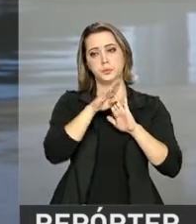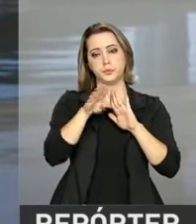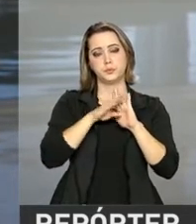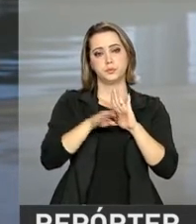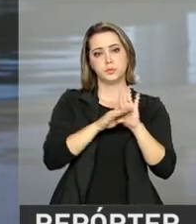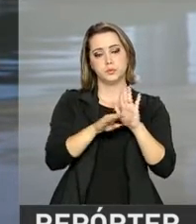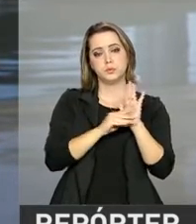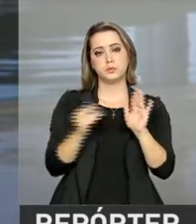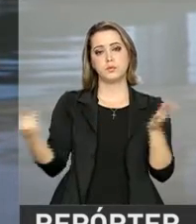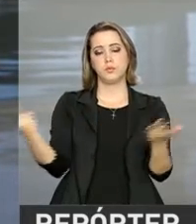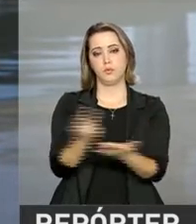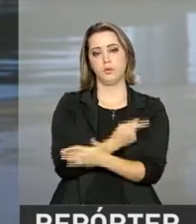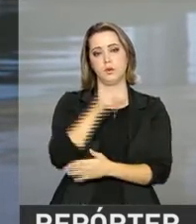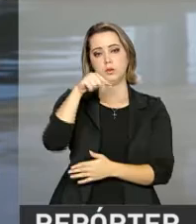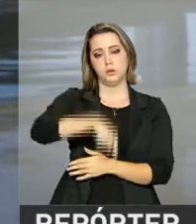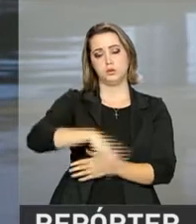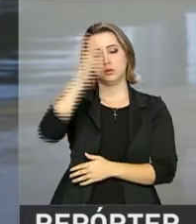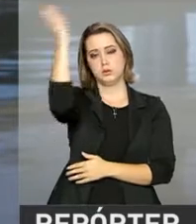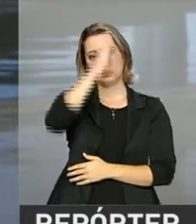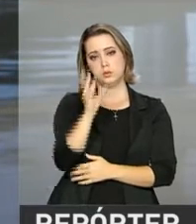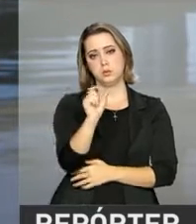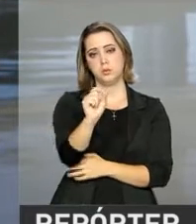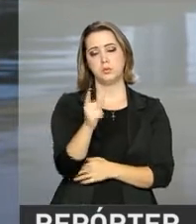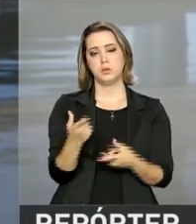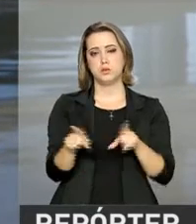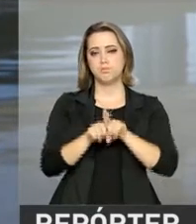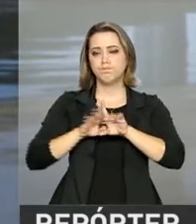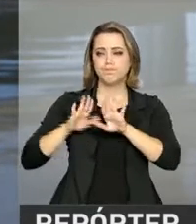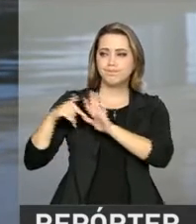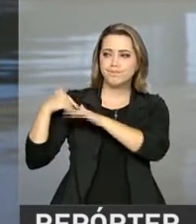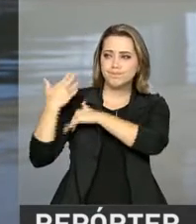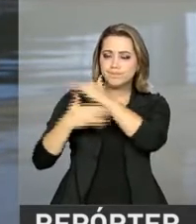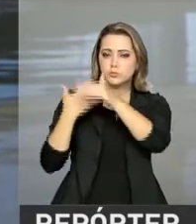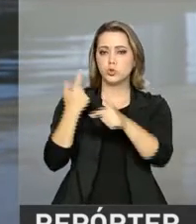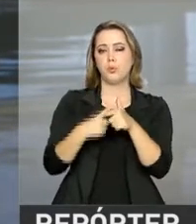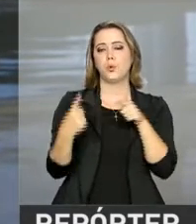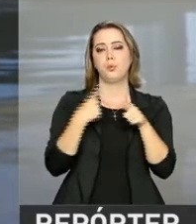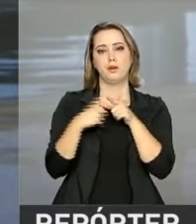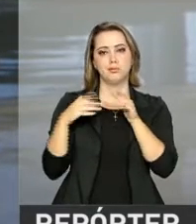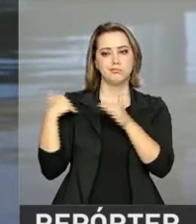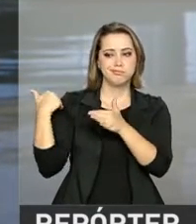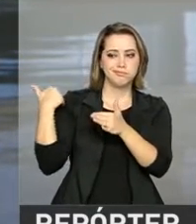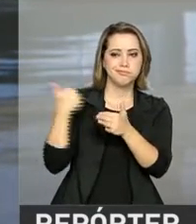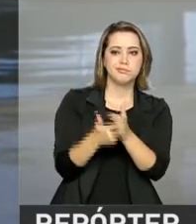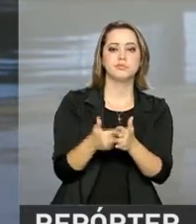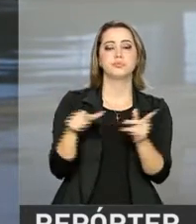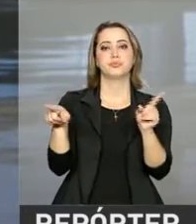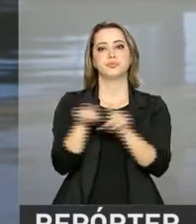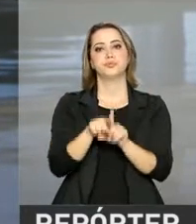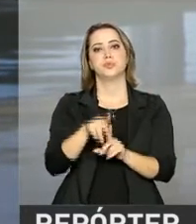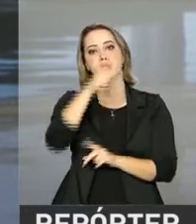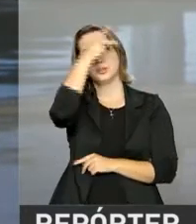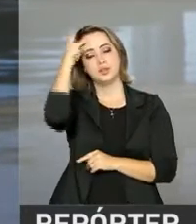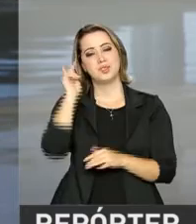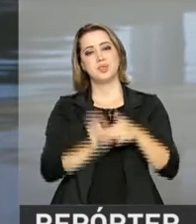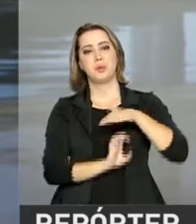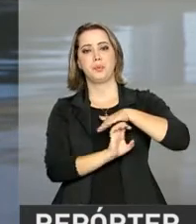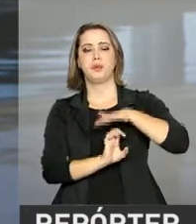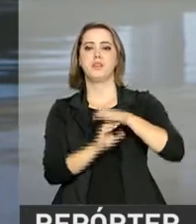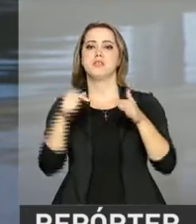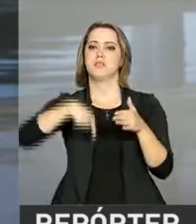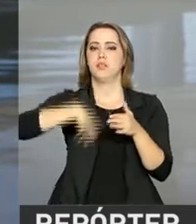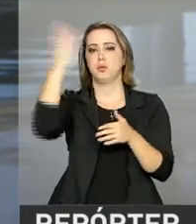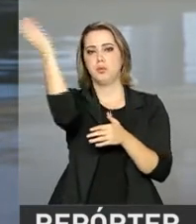pela petrobras essa é uma questão antiga os fornecedores dessa área no brasil reclamam que a porcentagem